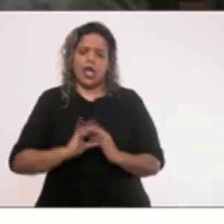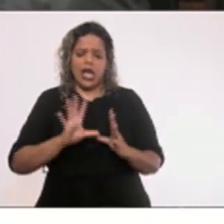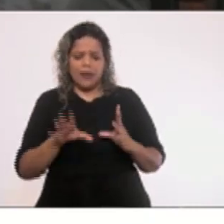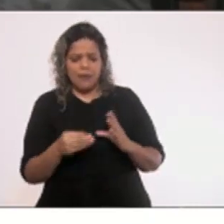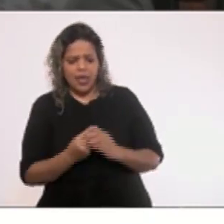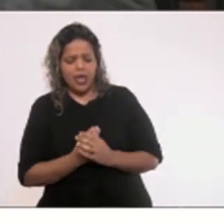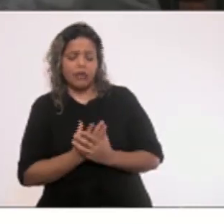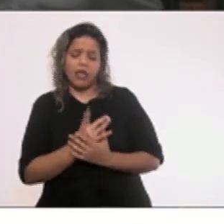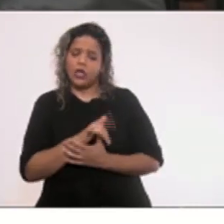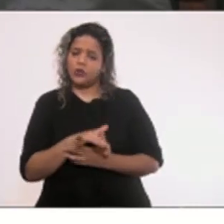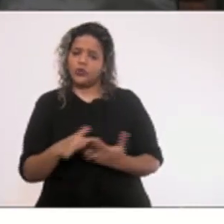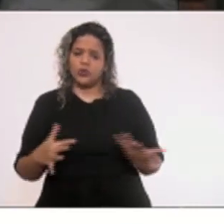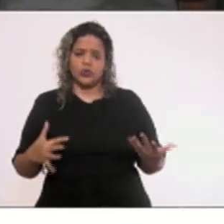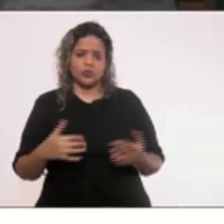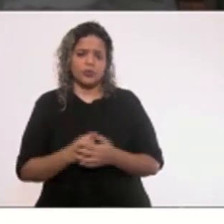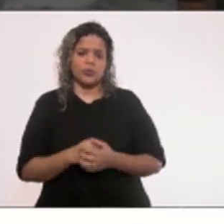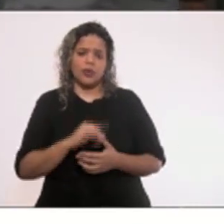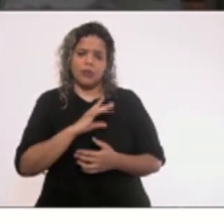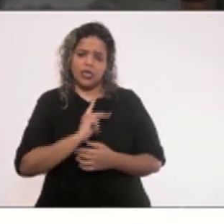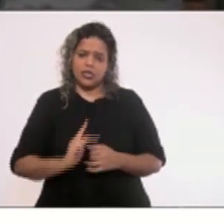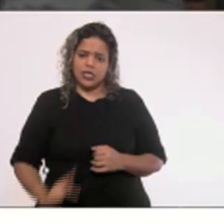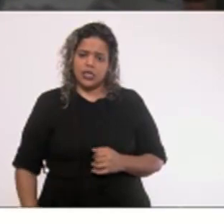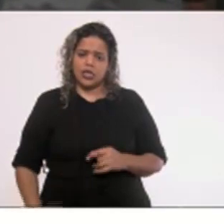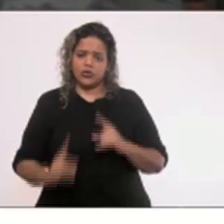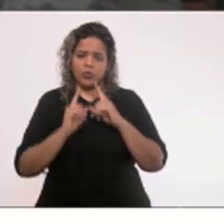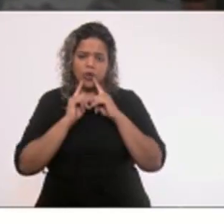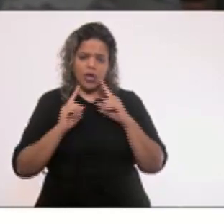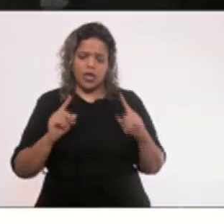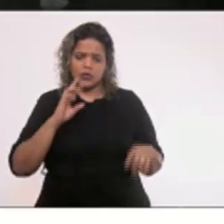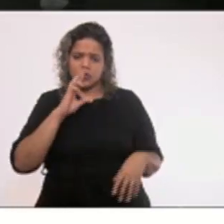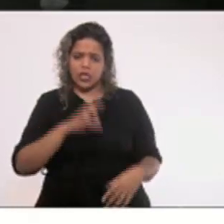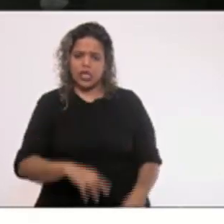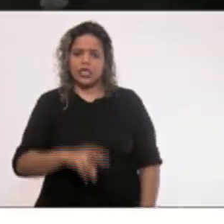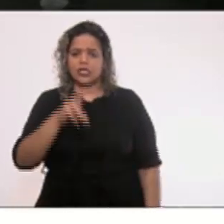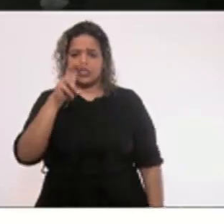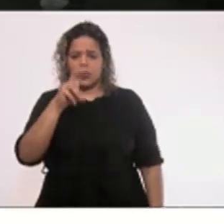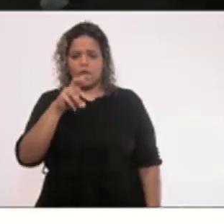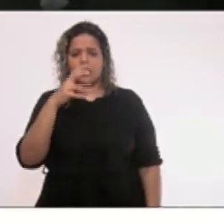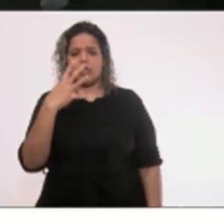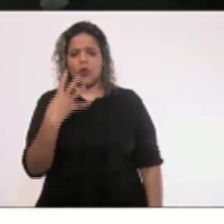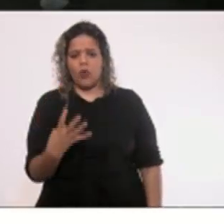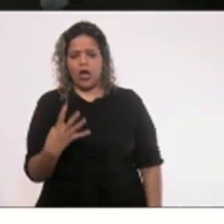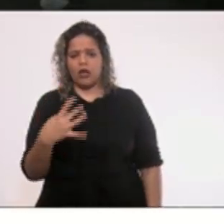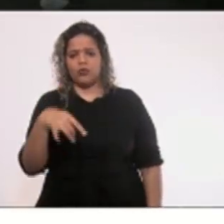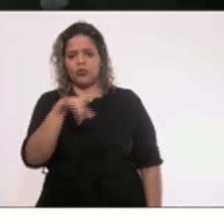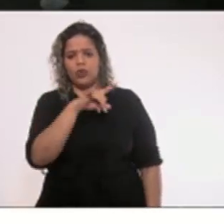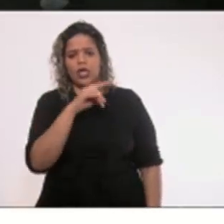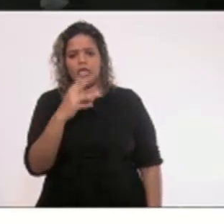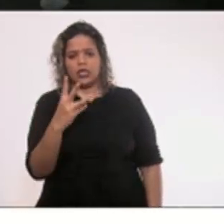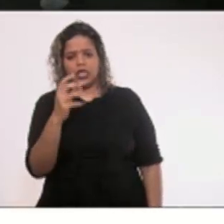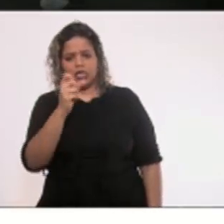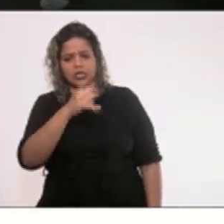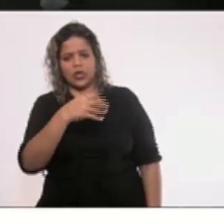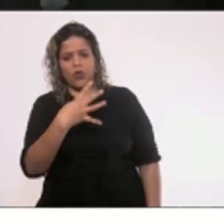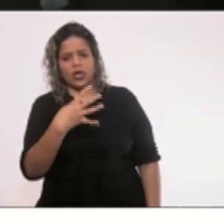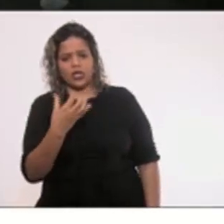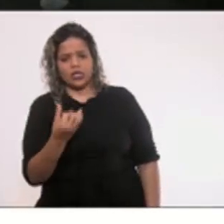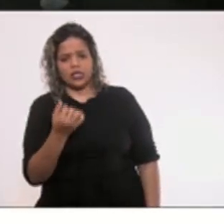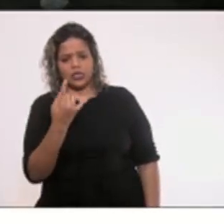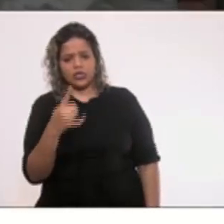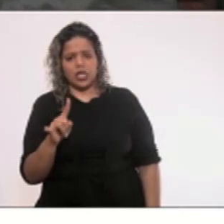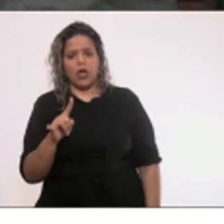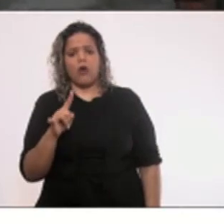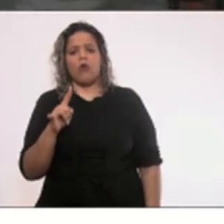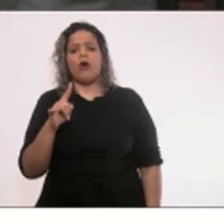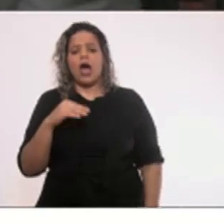do projeto, é isso que dá. Então, a presidência proclama os resultados. Votaram 54 senhores deputados, 3 sim, 46 não, o projeto